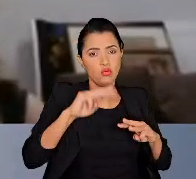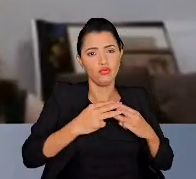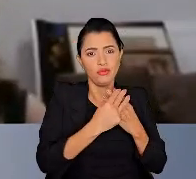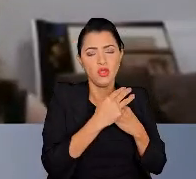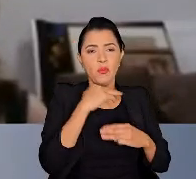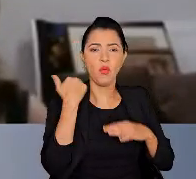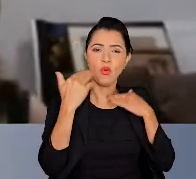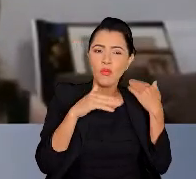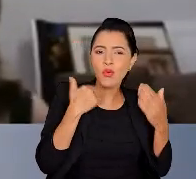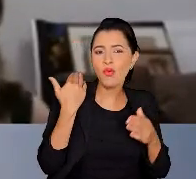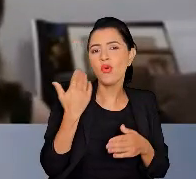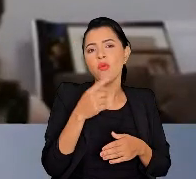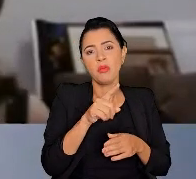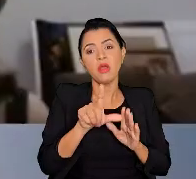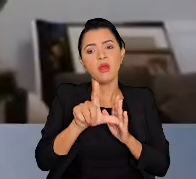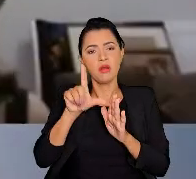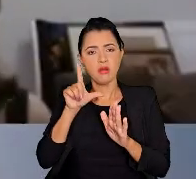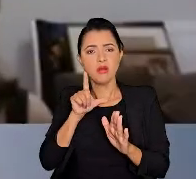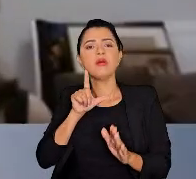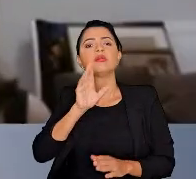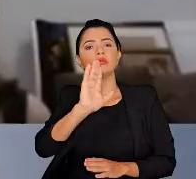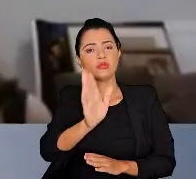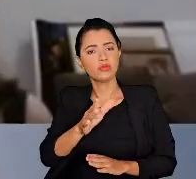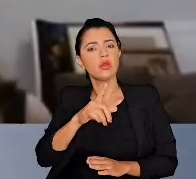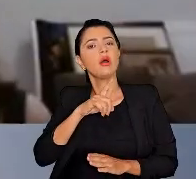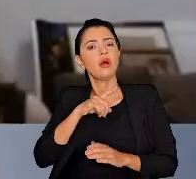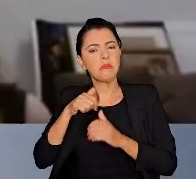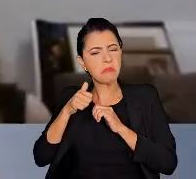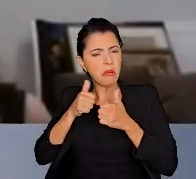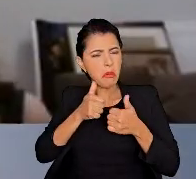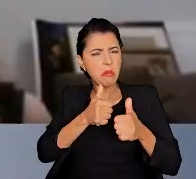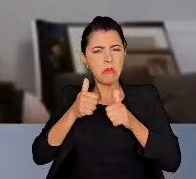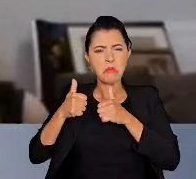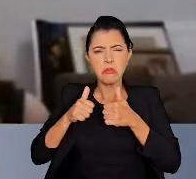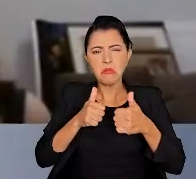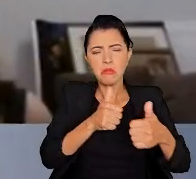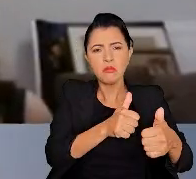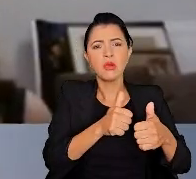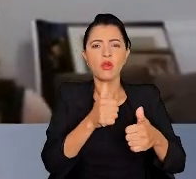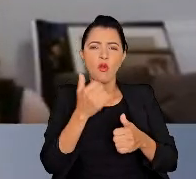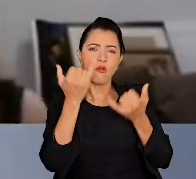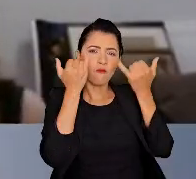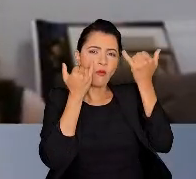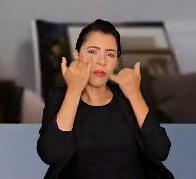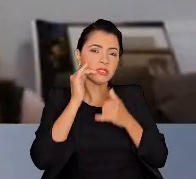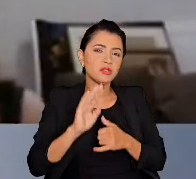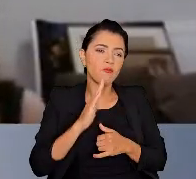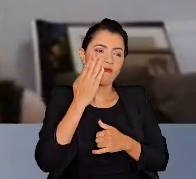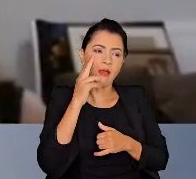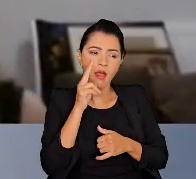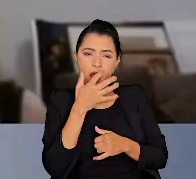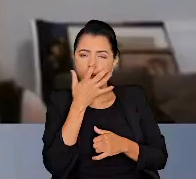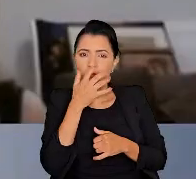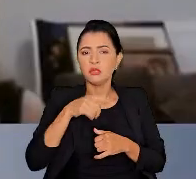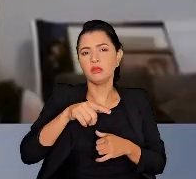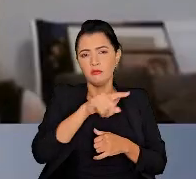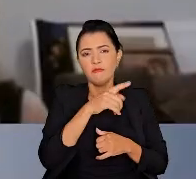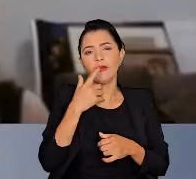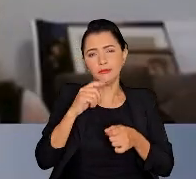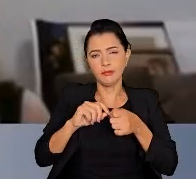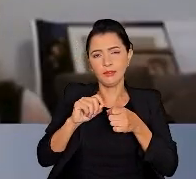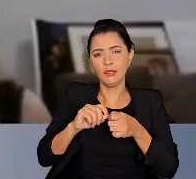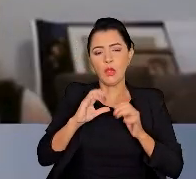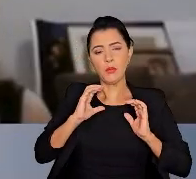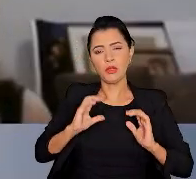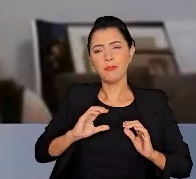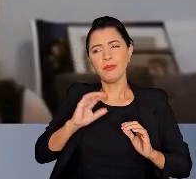perseguição aos judeus, inclusive com notícias falsas a respeito de condutas